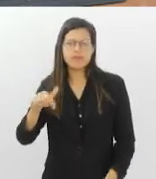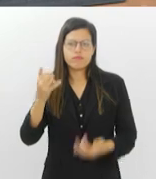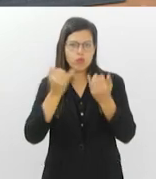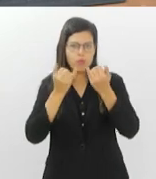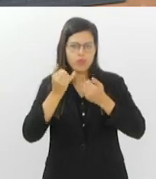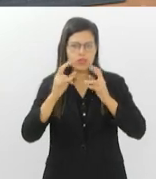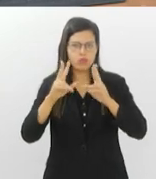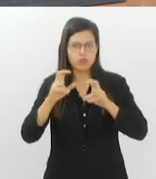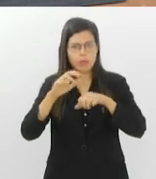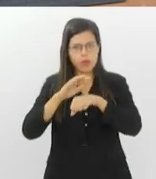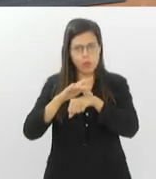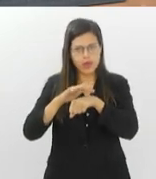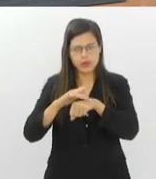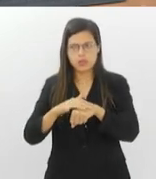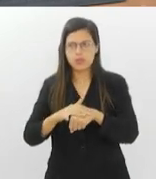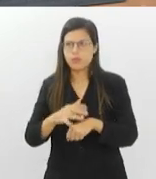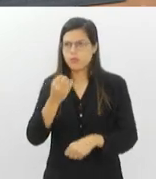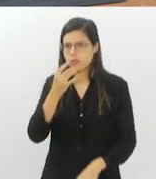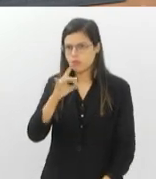dia, Flávia.